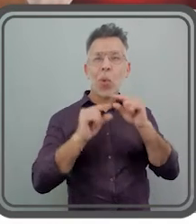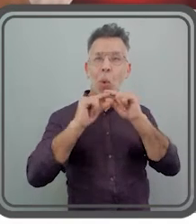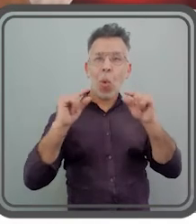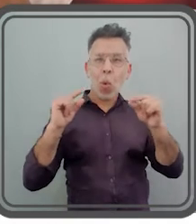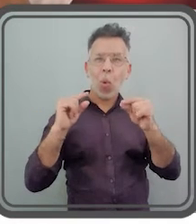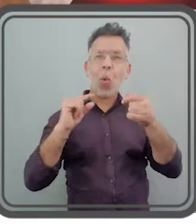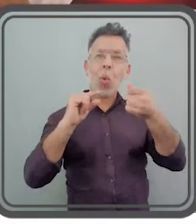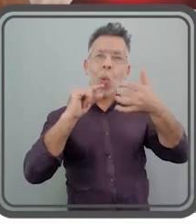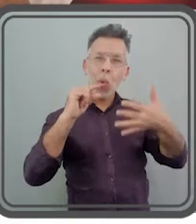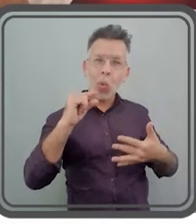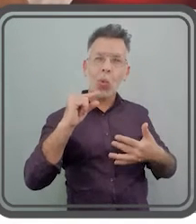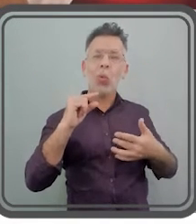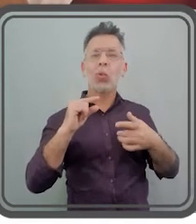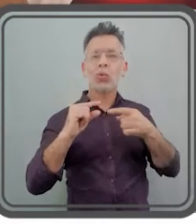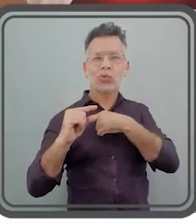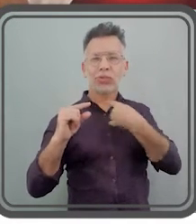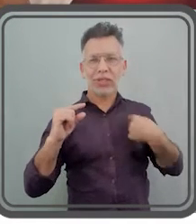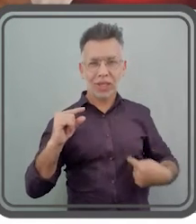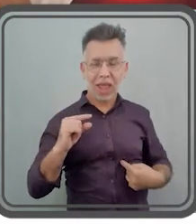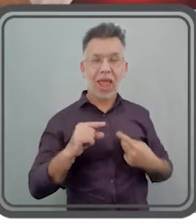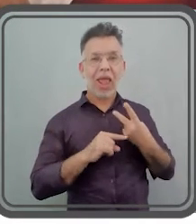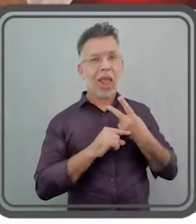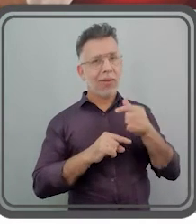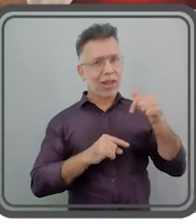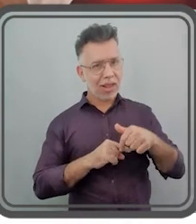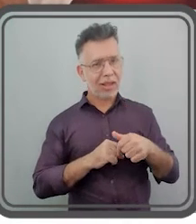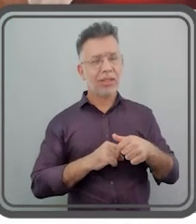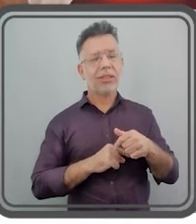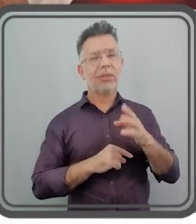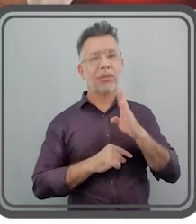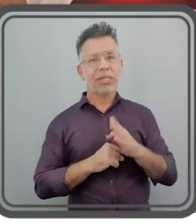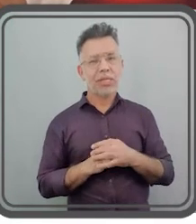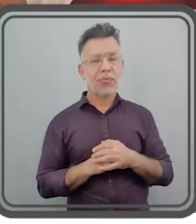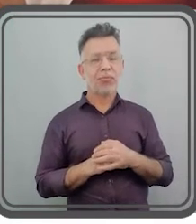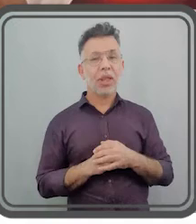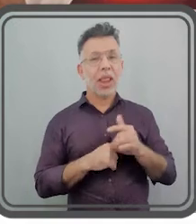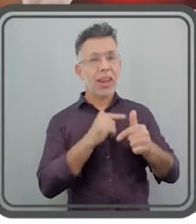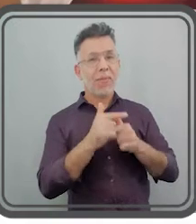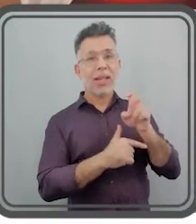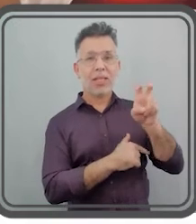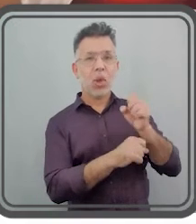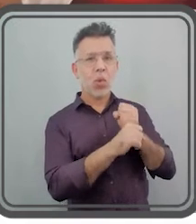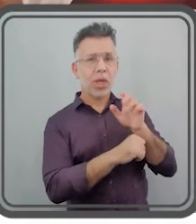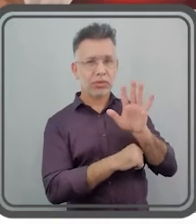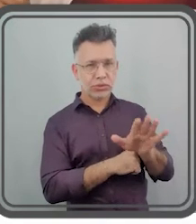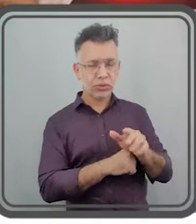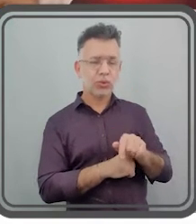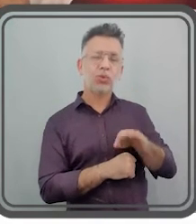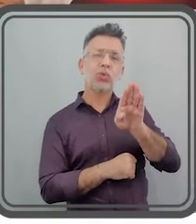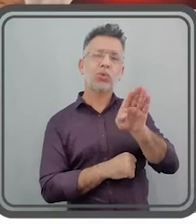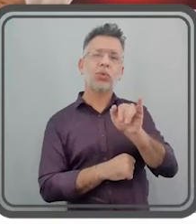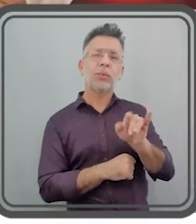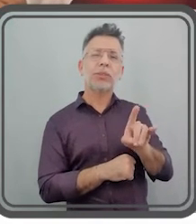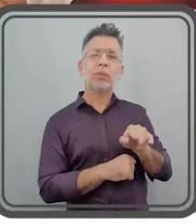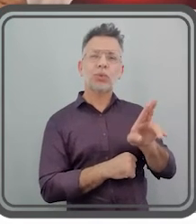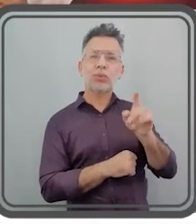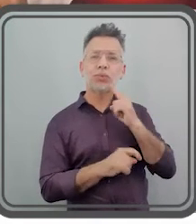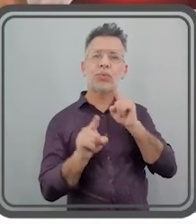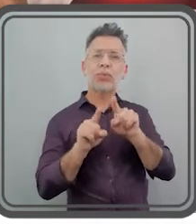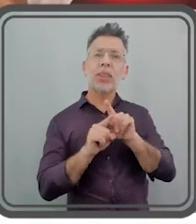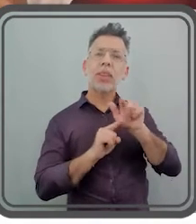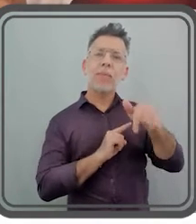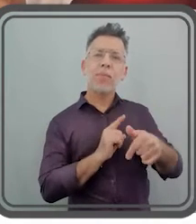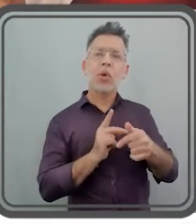é o método é o buscador do Mercado Chinês aqui no Brasil trabalhei durante cinco anos na empresa no Badoo e acabei